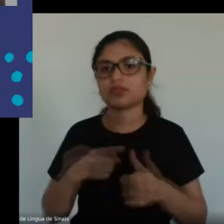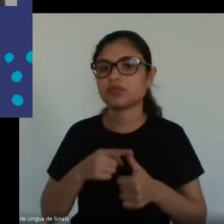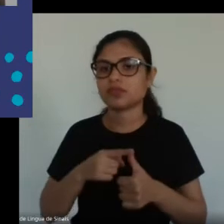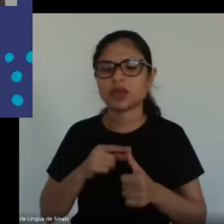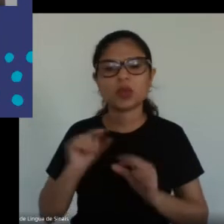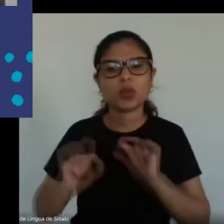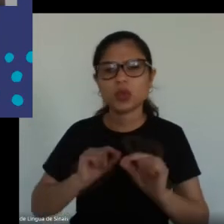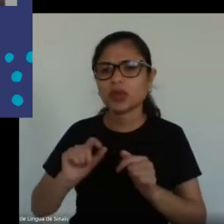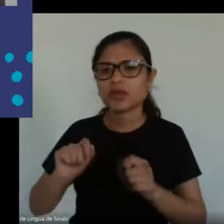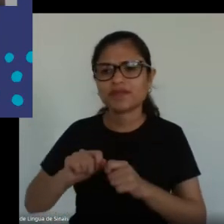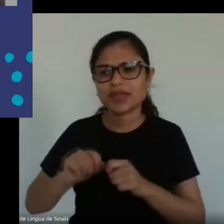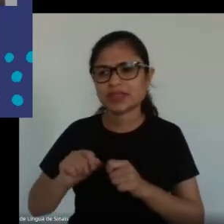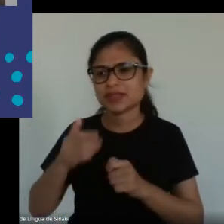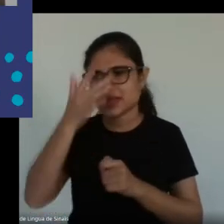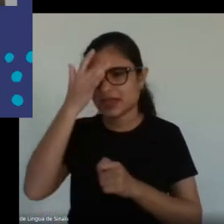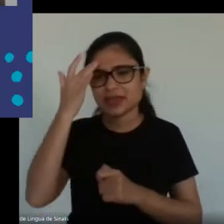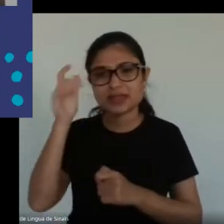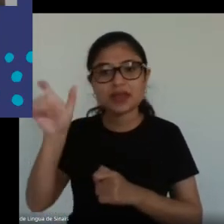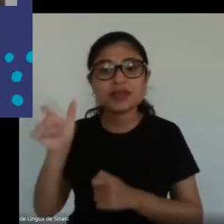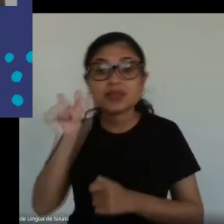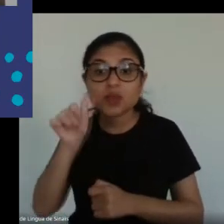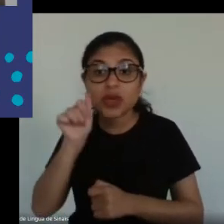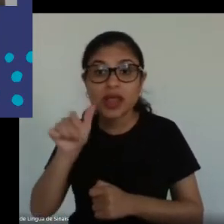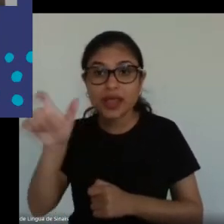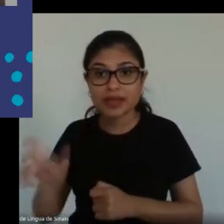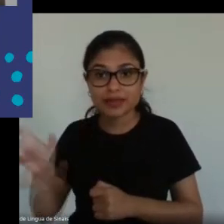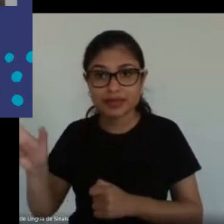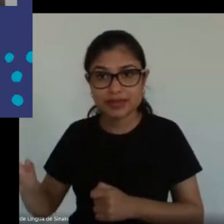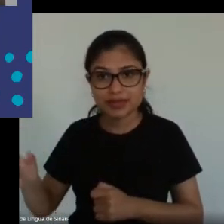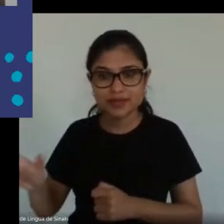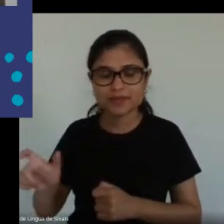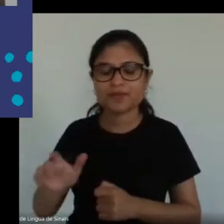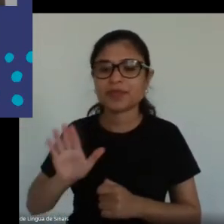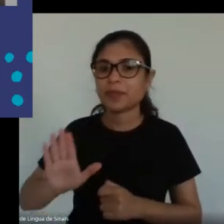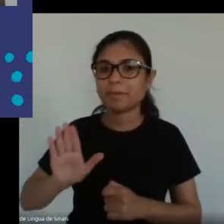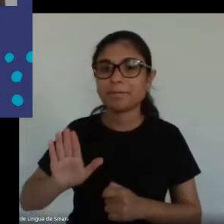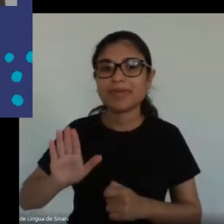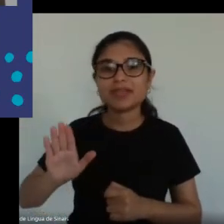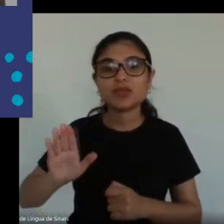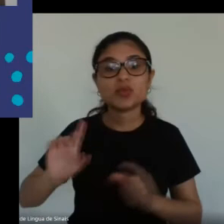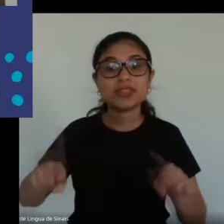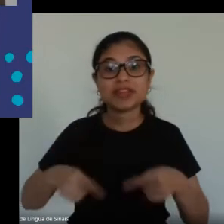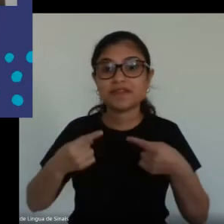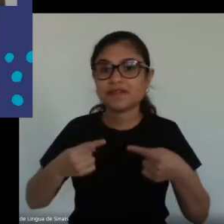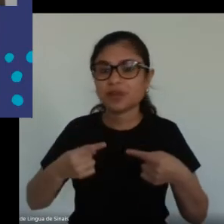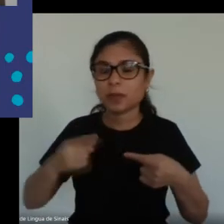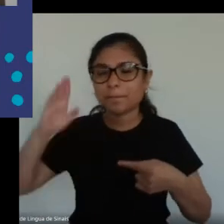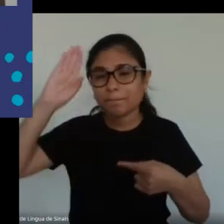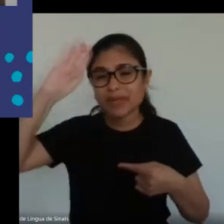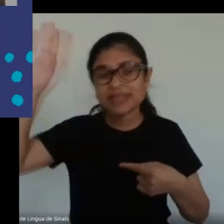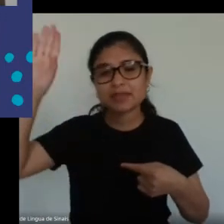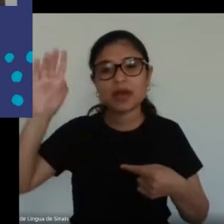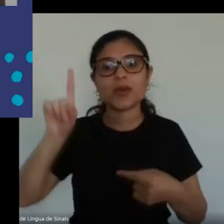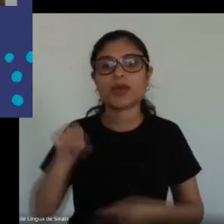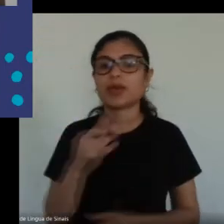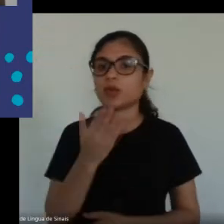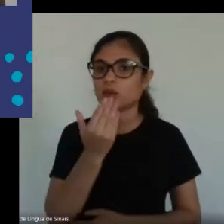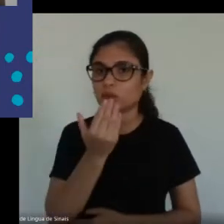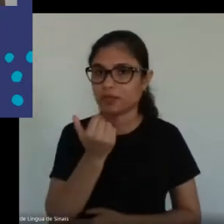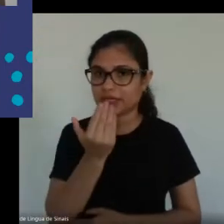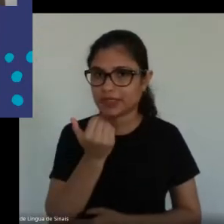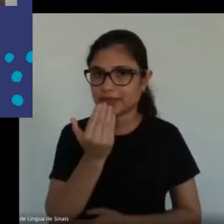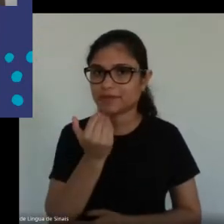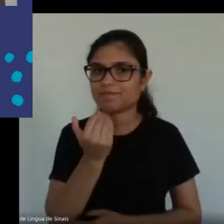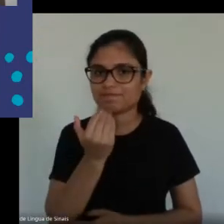que a gente vai fazer com essas mulheres? Mas eu vou te dizer que o desafio ponto zero foi